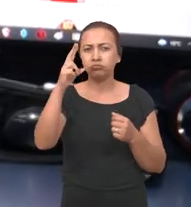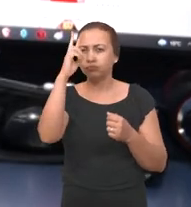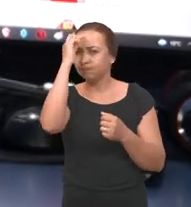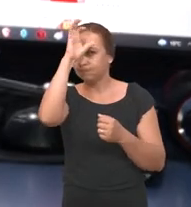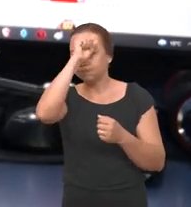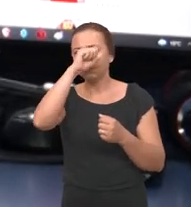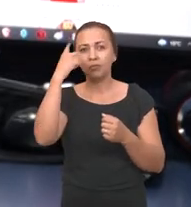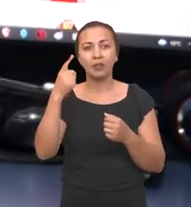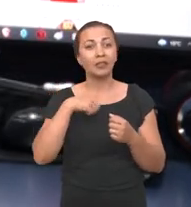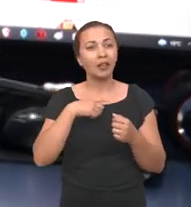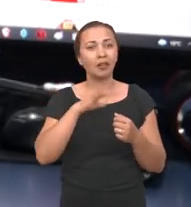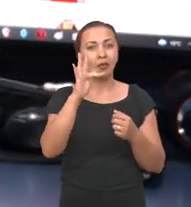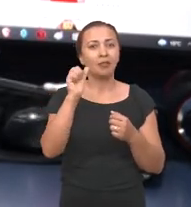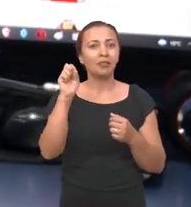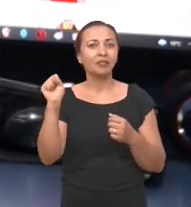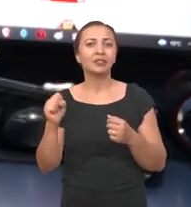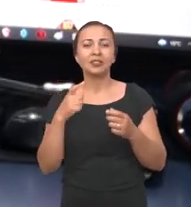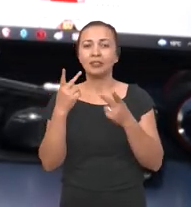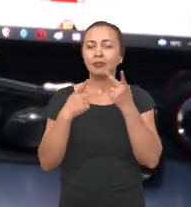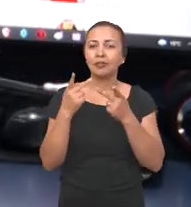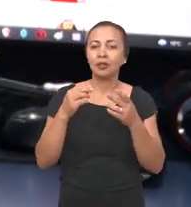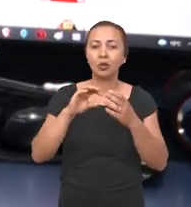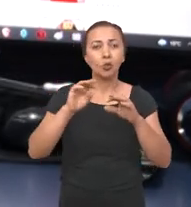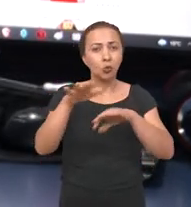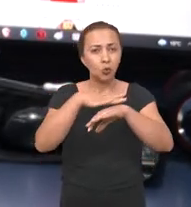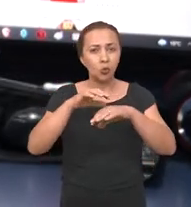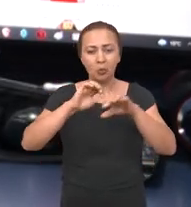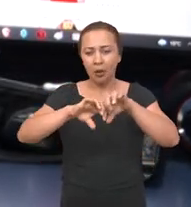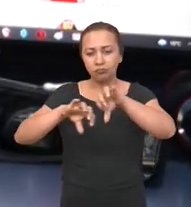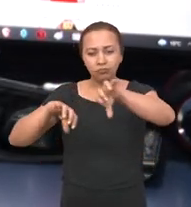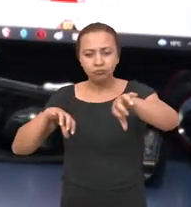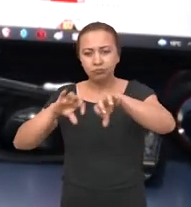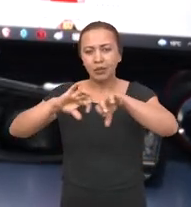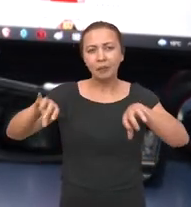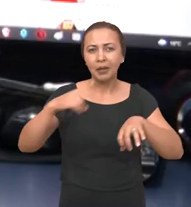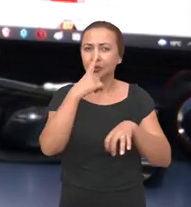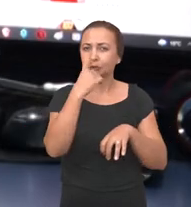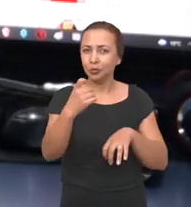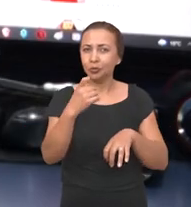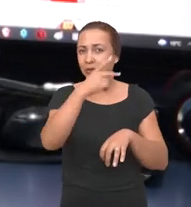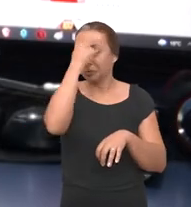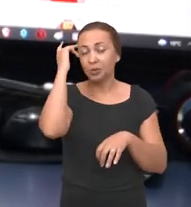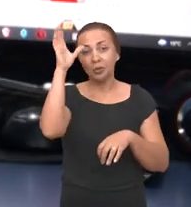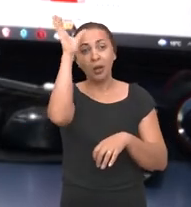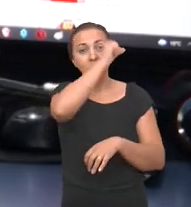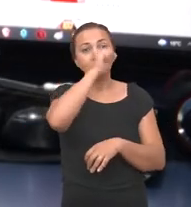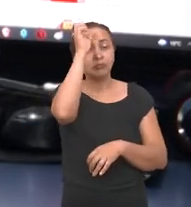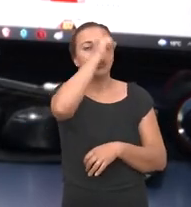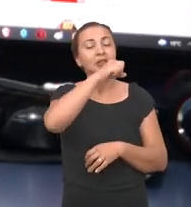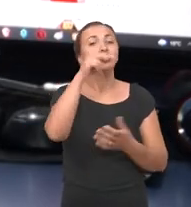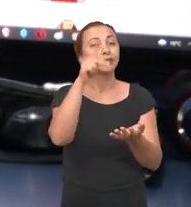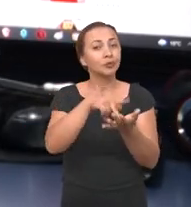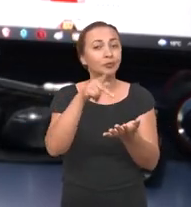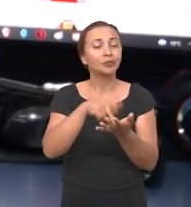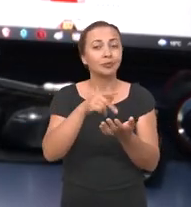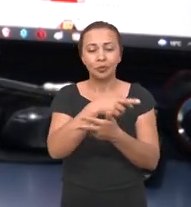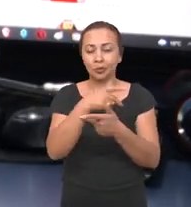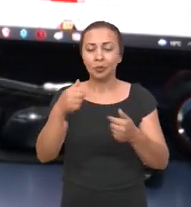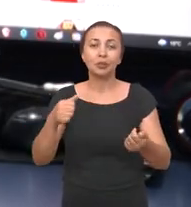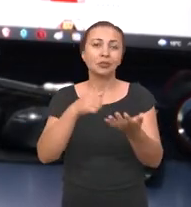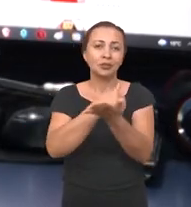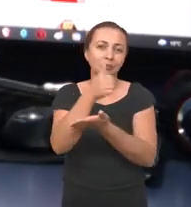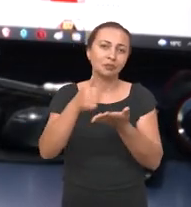Então, tem uma fase mesmo que a gente fala sobre reciclagem que eu acho que realmente é uma coisa importante e a pessoa aprende realmente